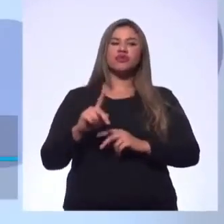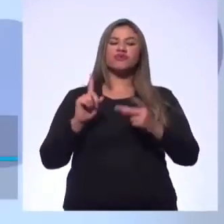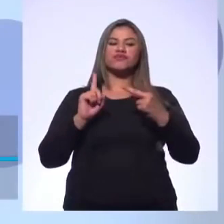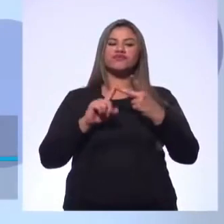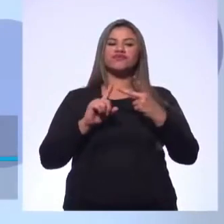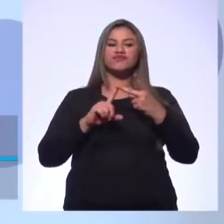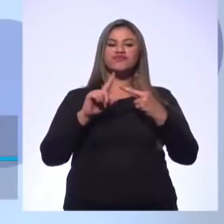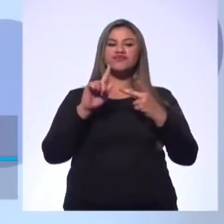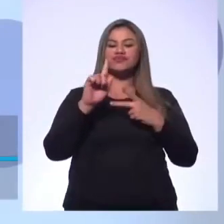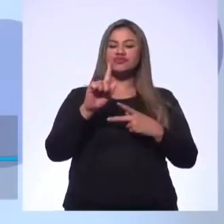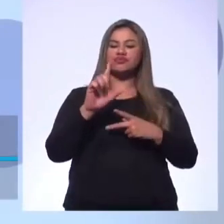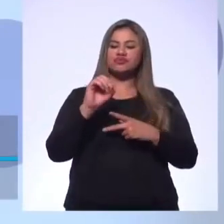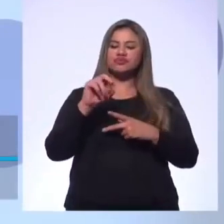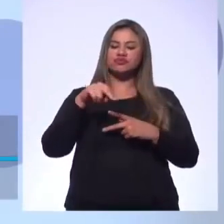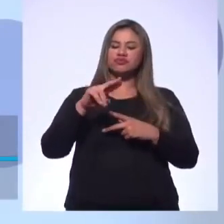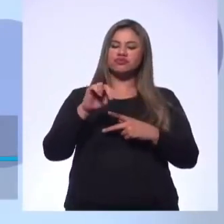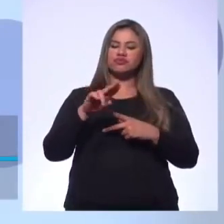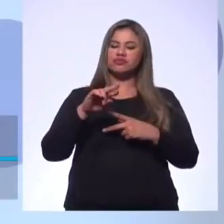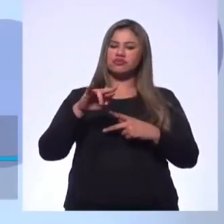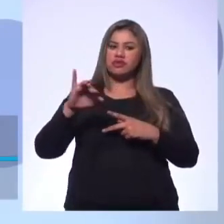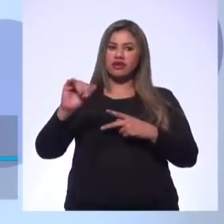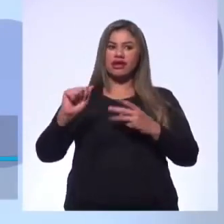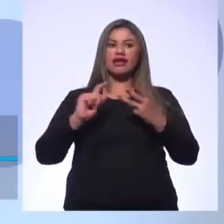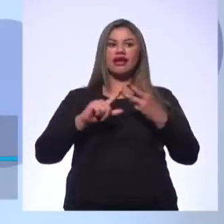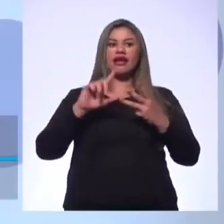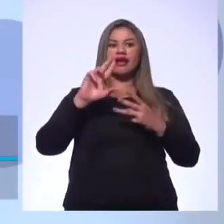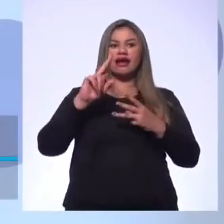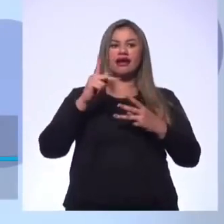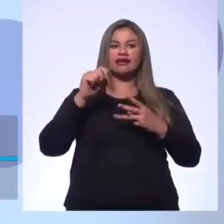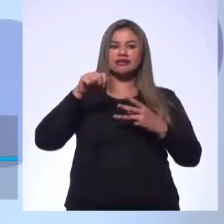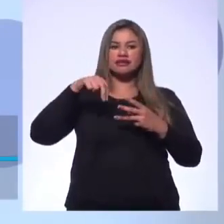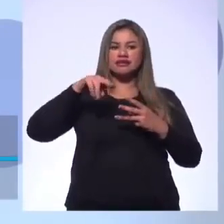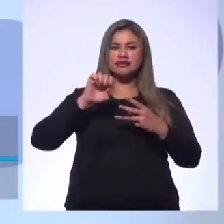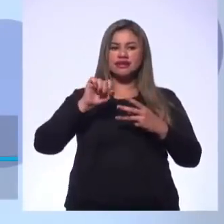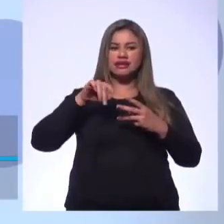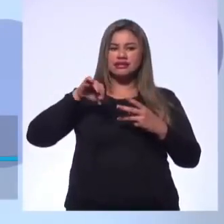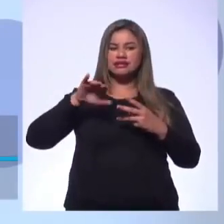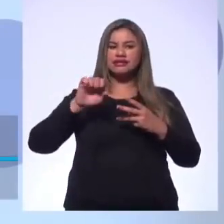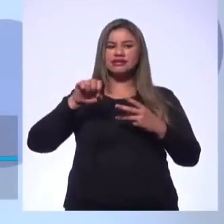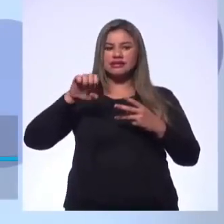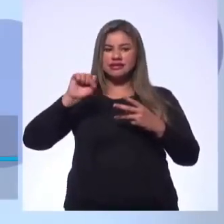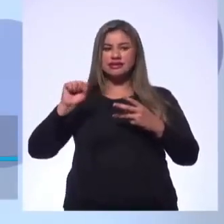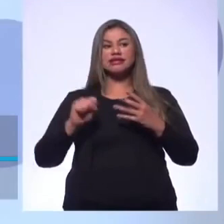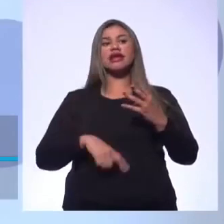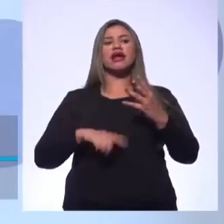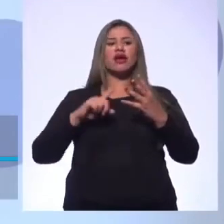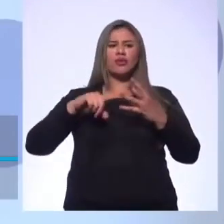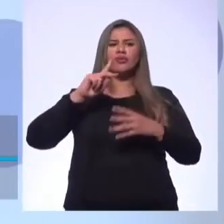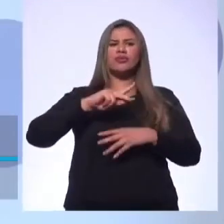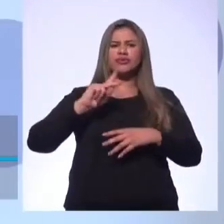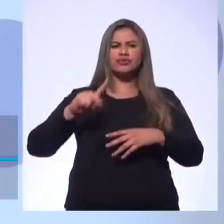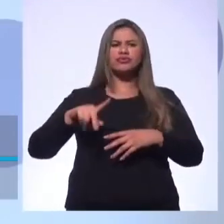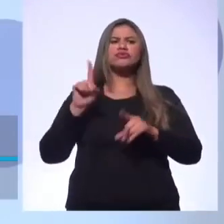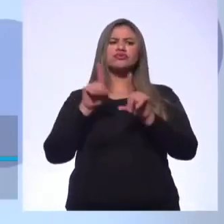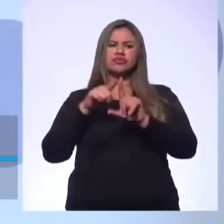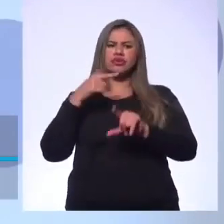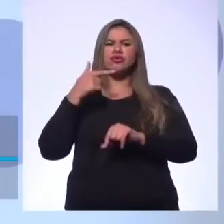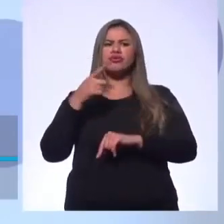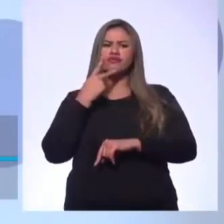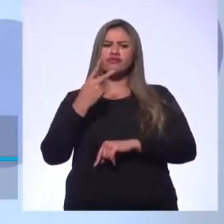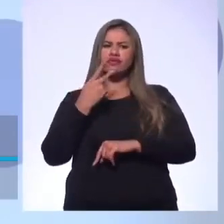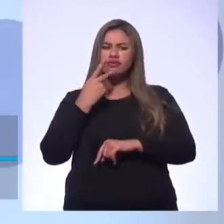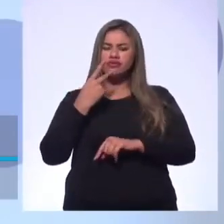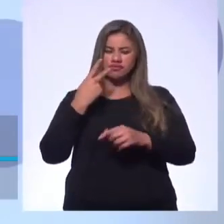do causador. A professora Geisa escreveu também gonorreia, mas teve aluno aqui que escreveu também.